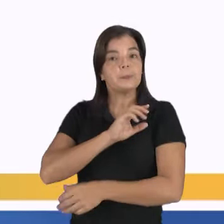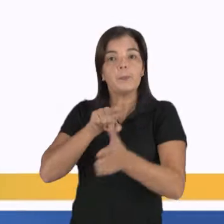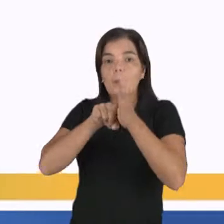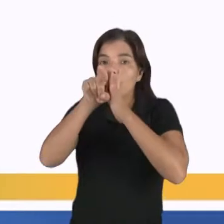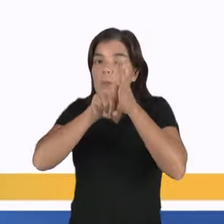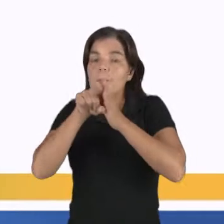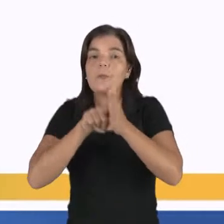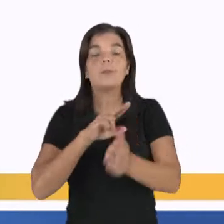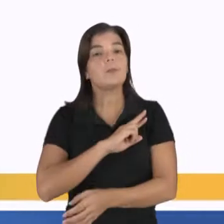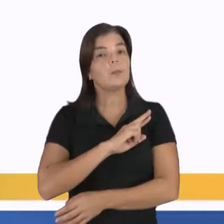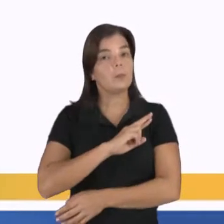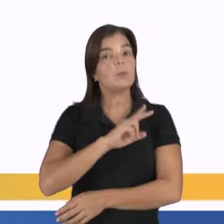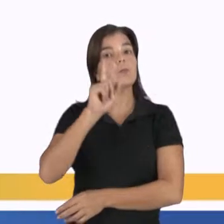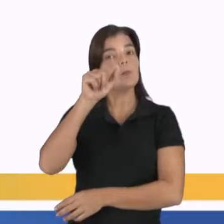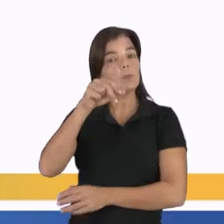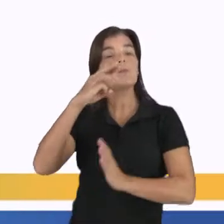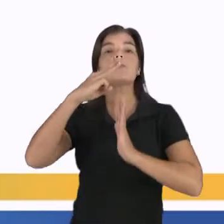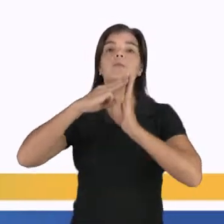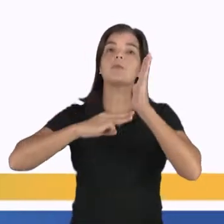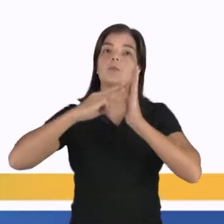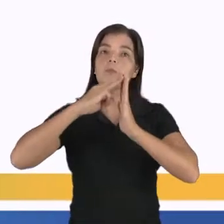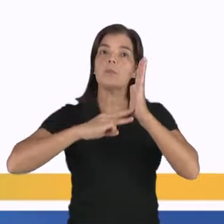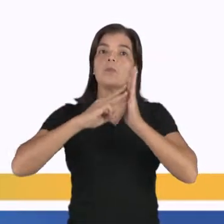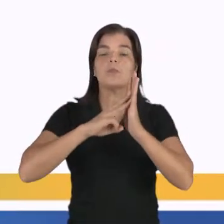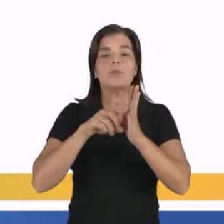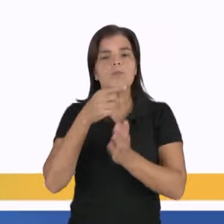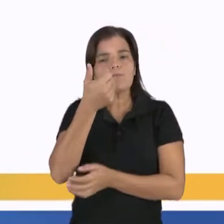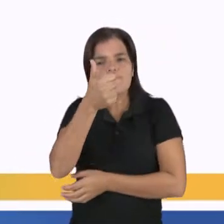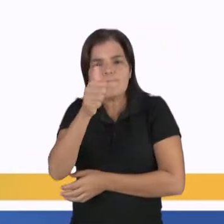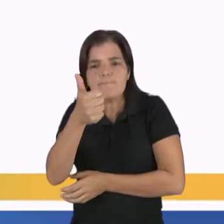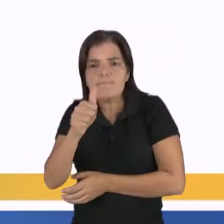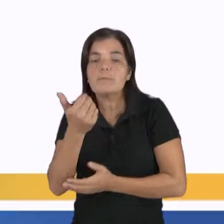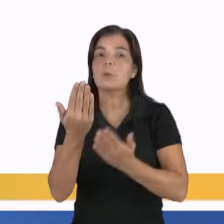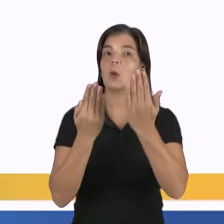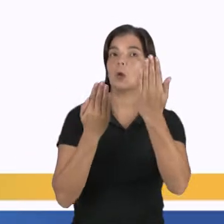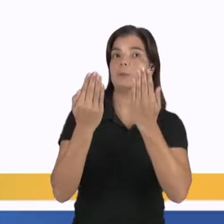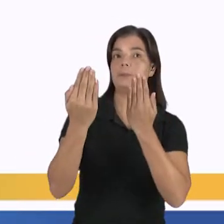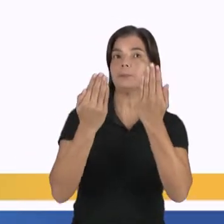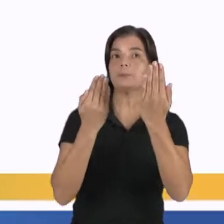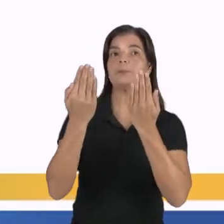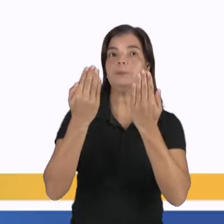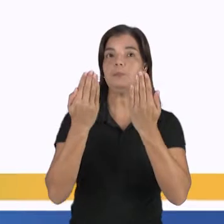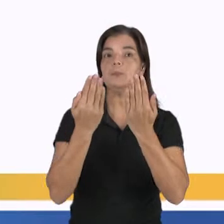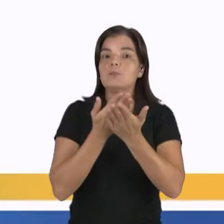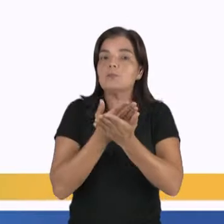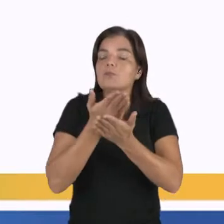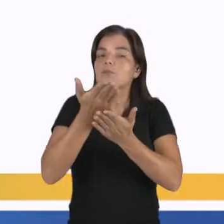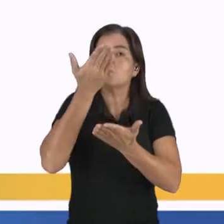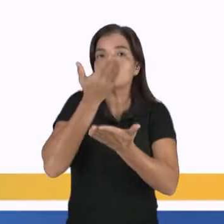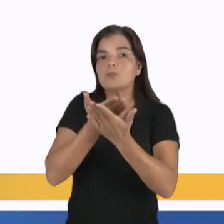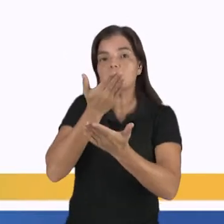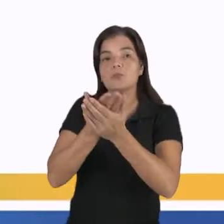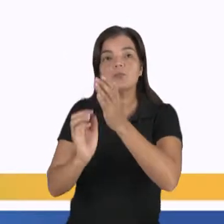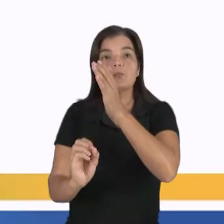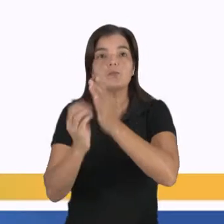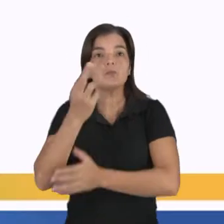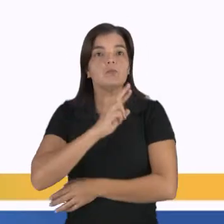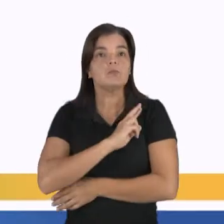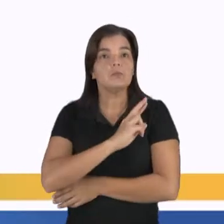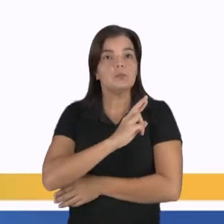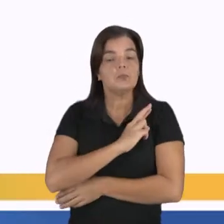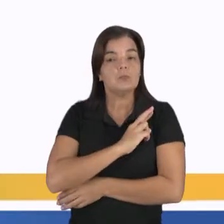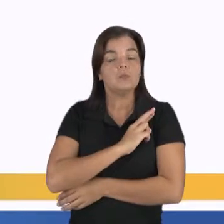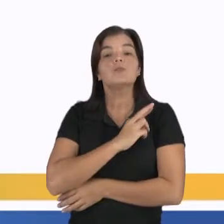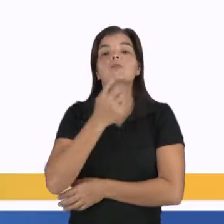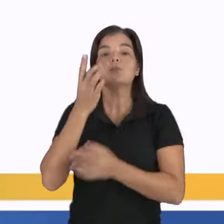da religião? É uma metodologia de análise comparada a partir do estudo dos fenômenos